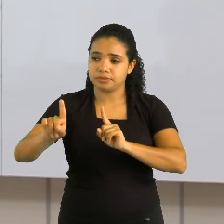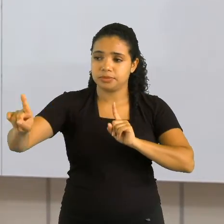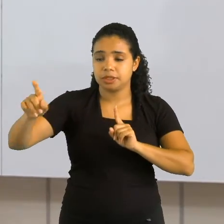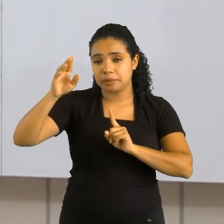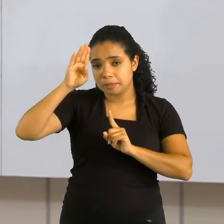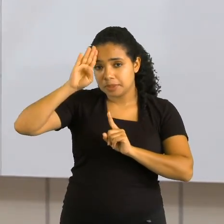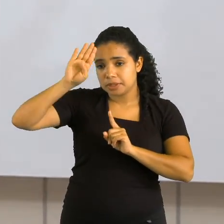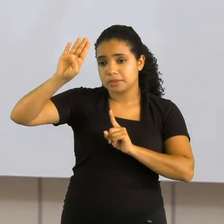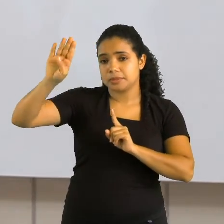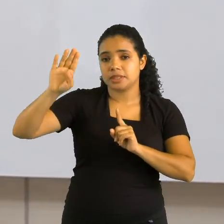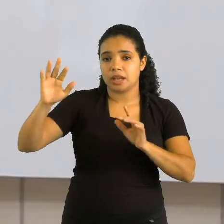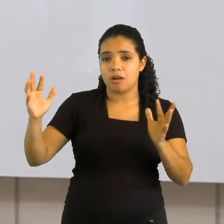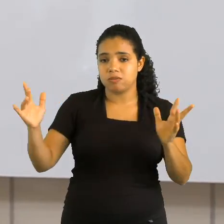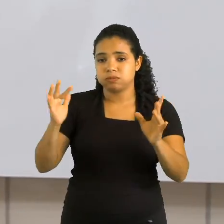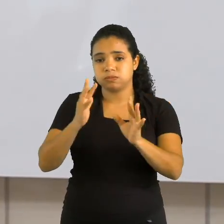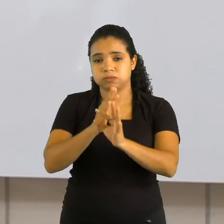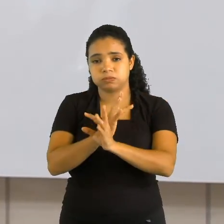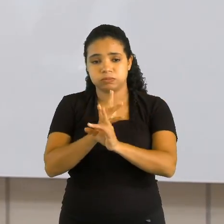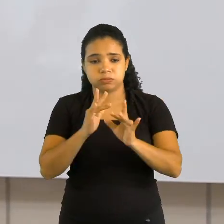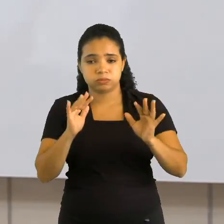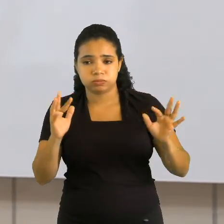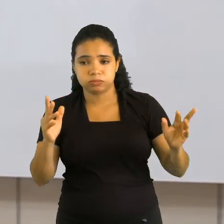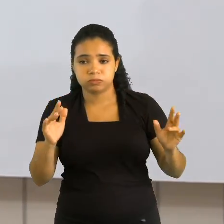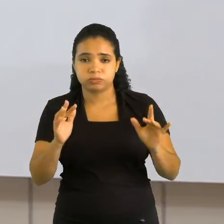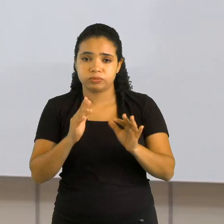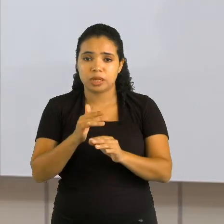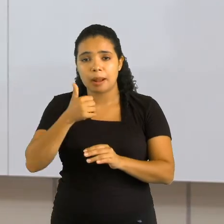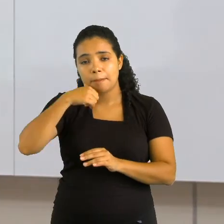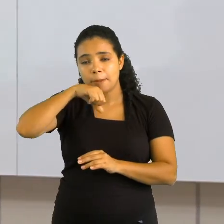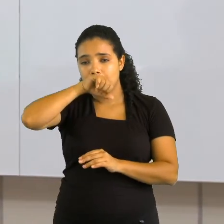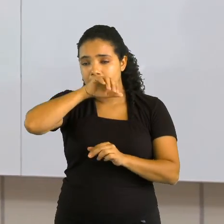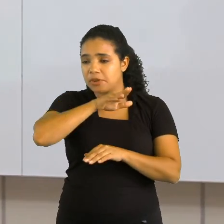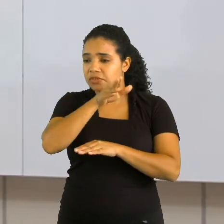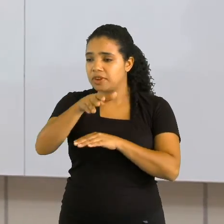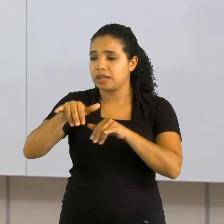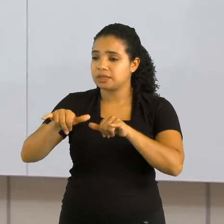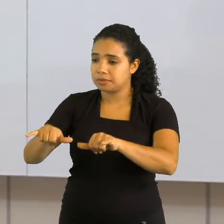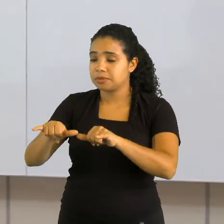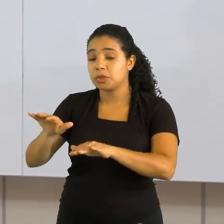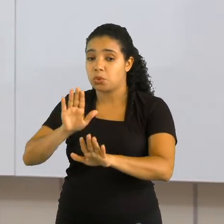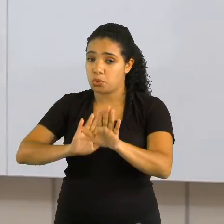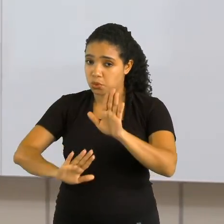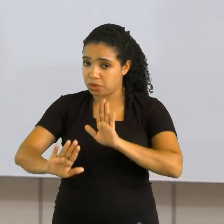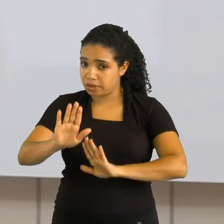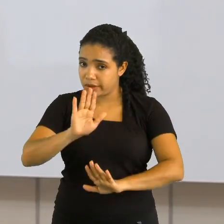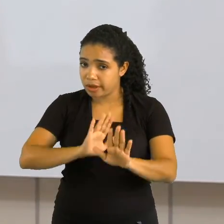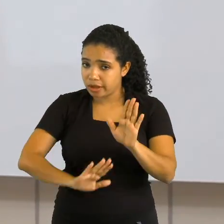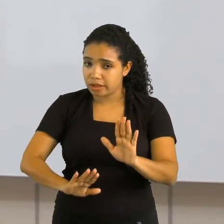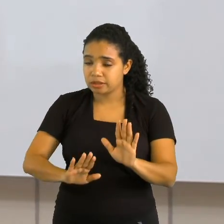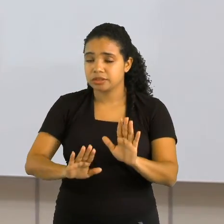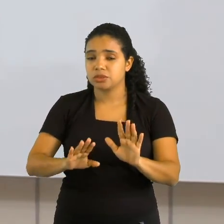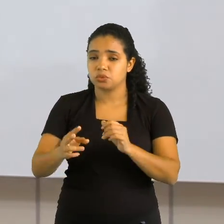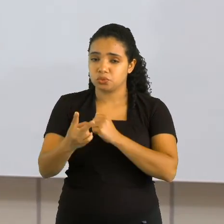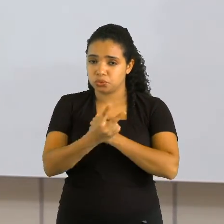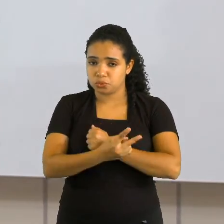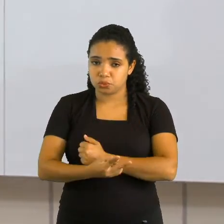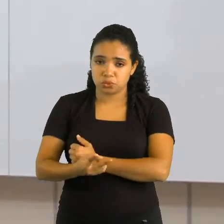Principalmente onde há aglomerações, onde vocês forem com a mamãe no supermercado, muito cuidado, vamos nos